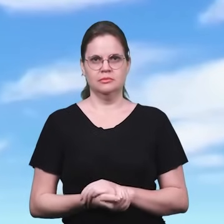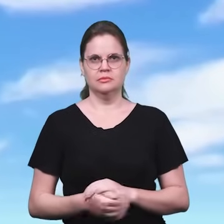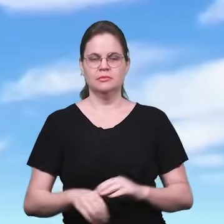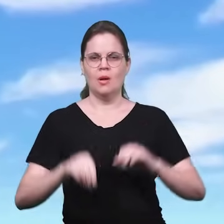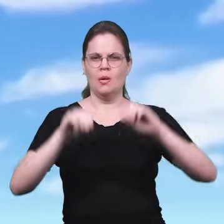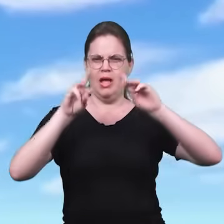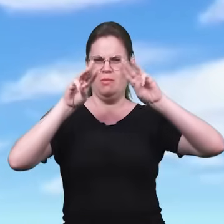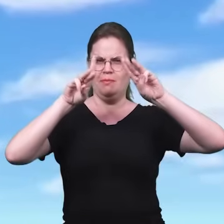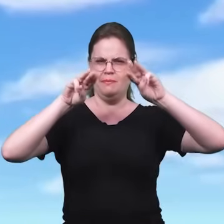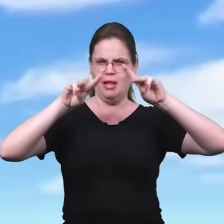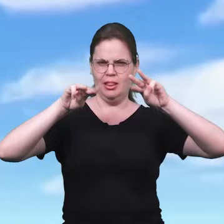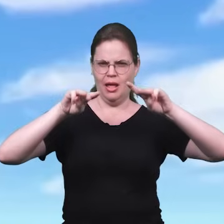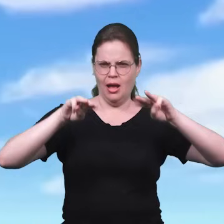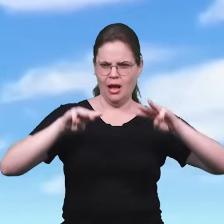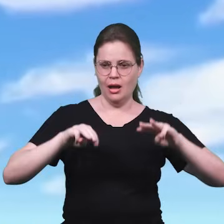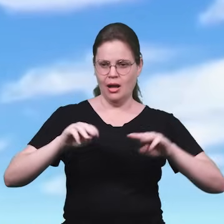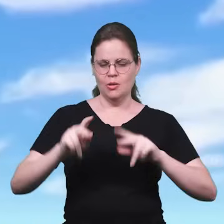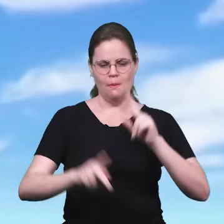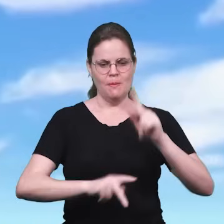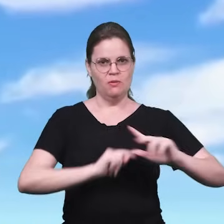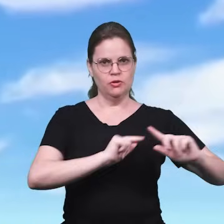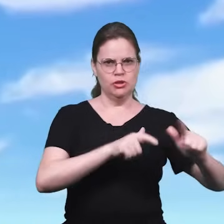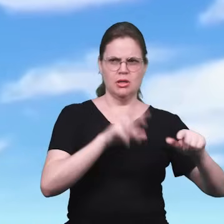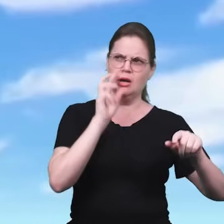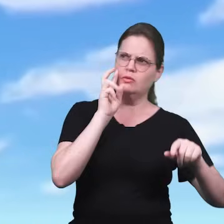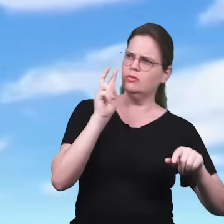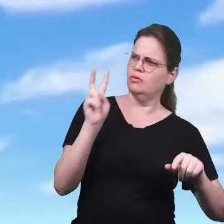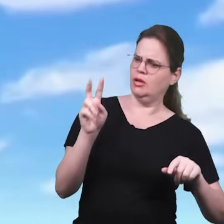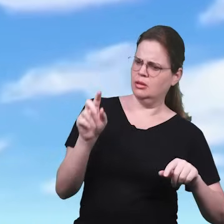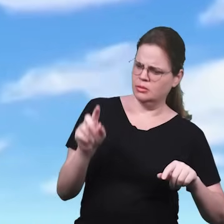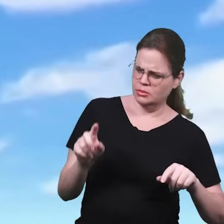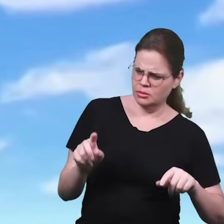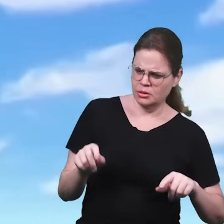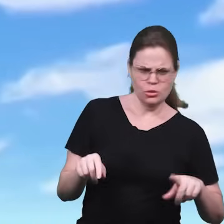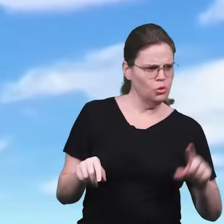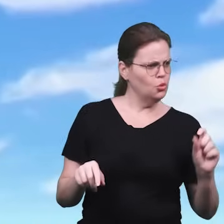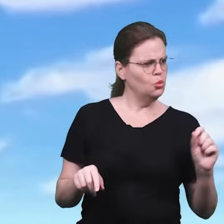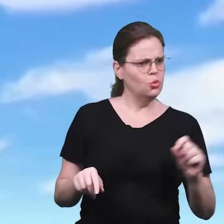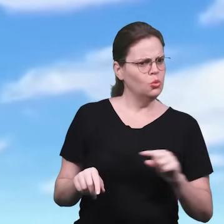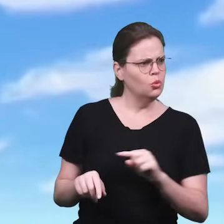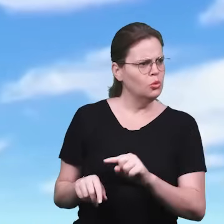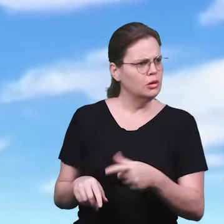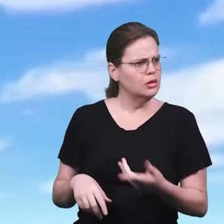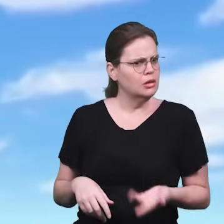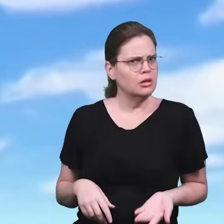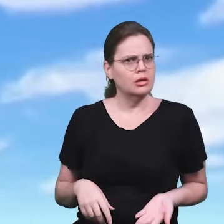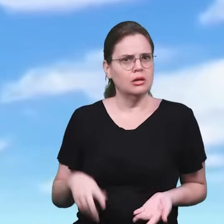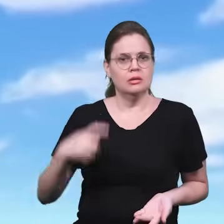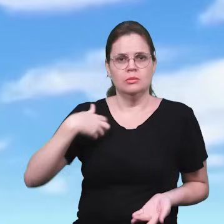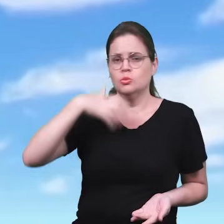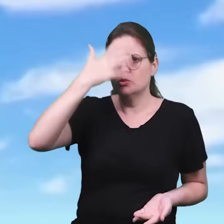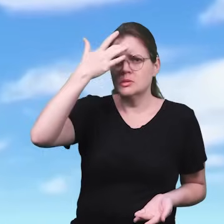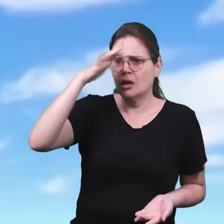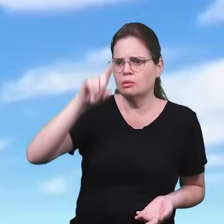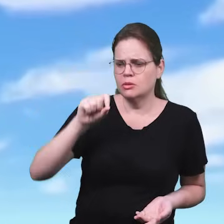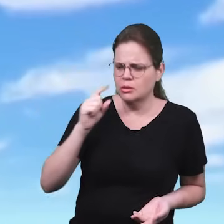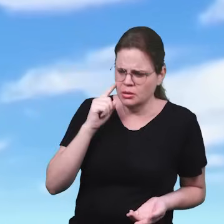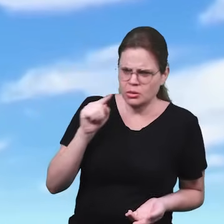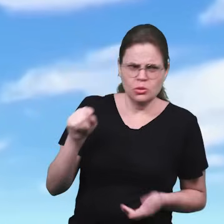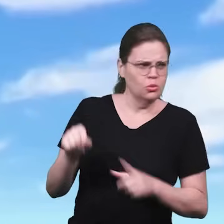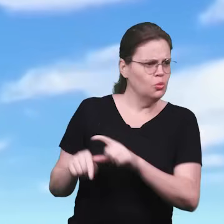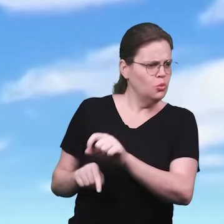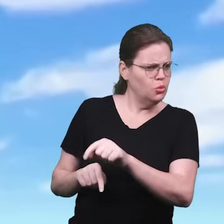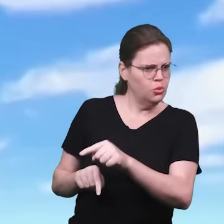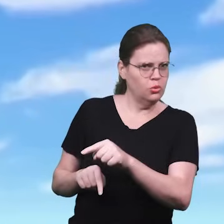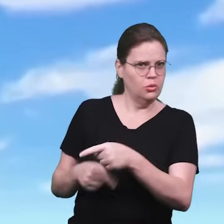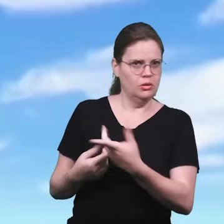de Israel disseram uns aos outros: Que é isto? Porque não sabiam o que era.